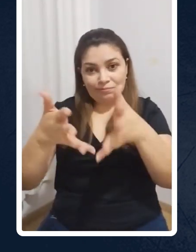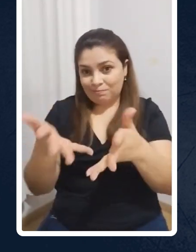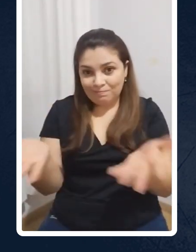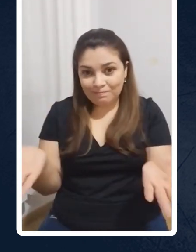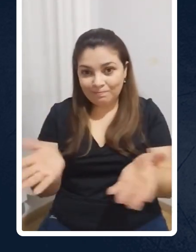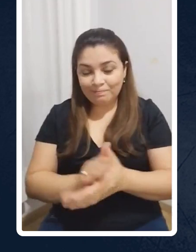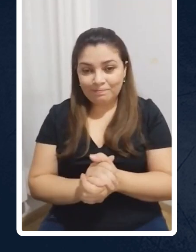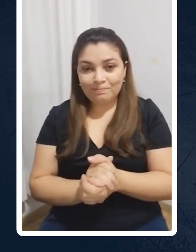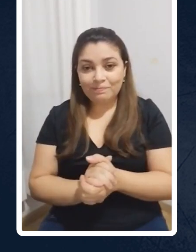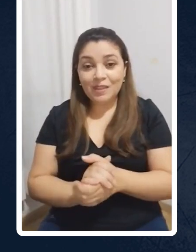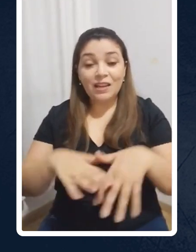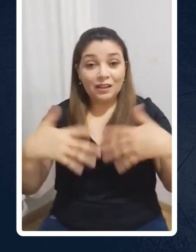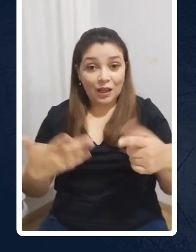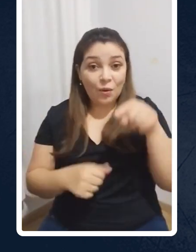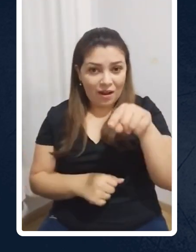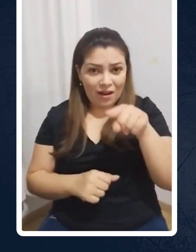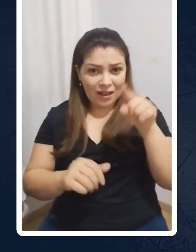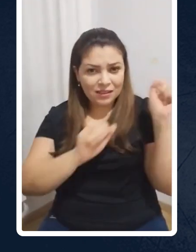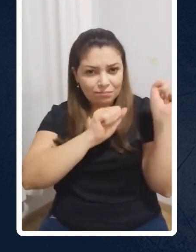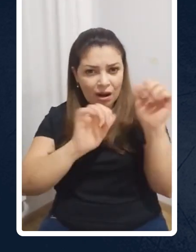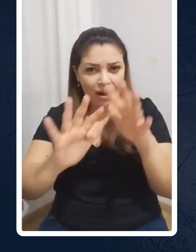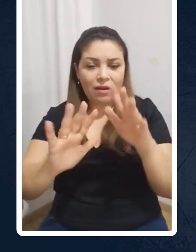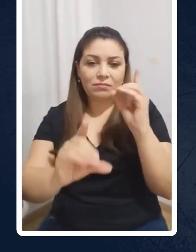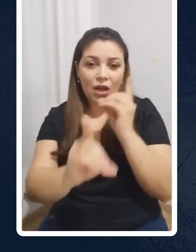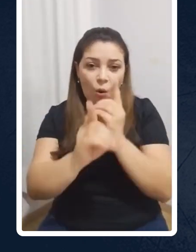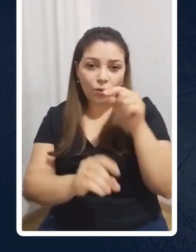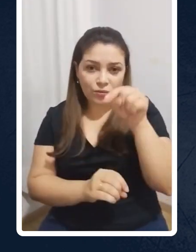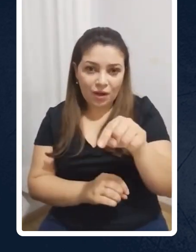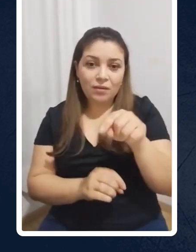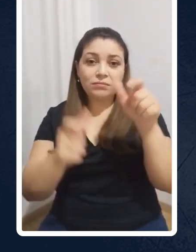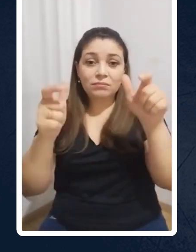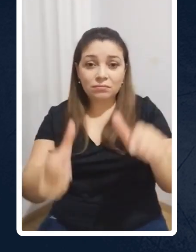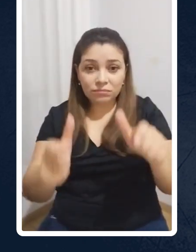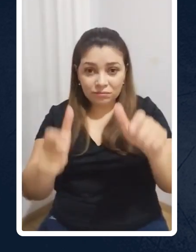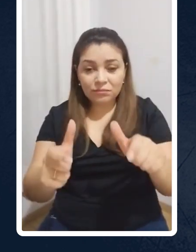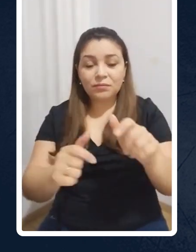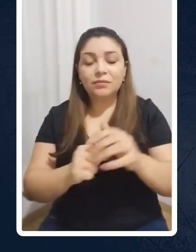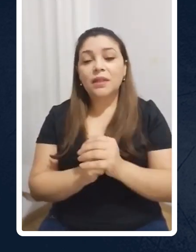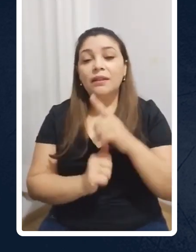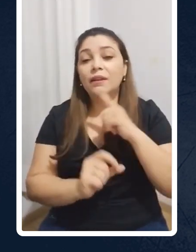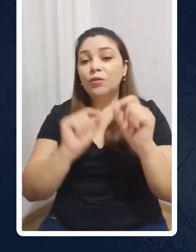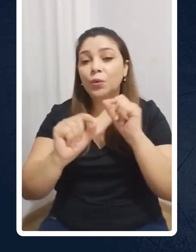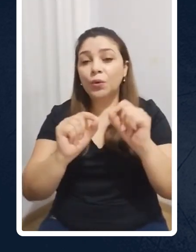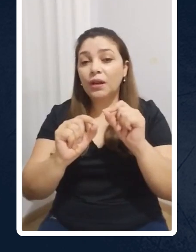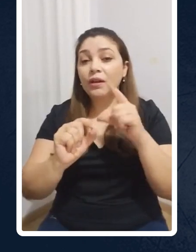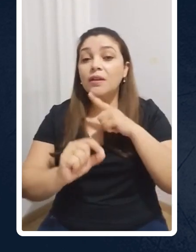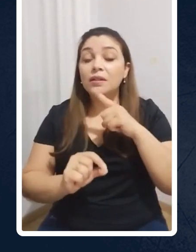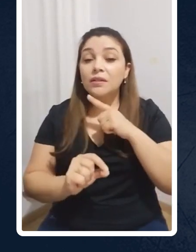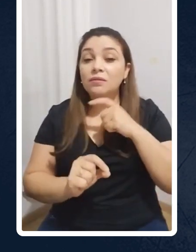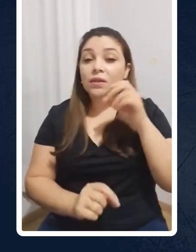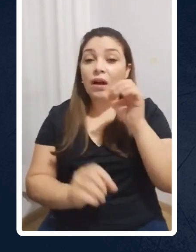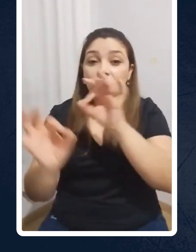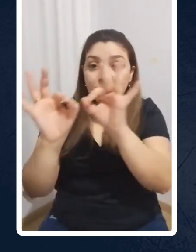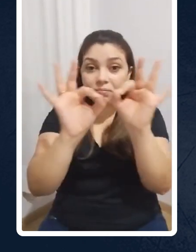Nesse encontro, houveram, na verdade, 3 coisas. Primeiro, a observação deles, né? E naturalmente que era isso, porque